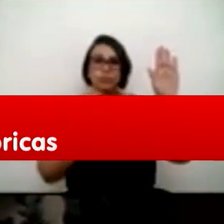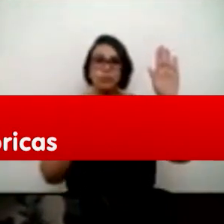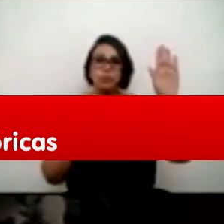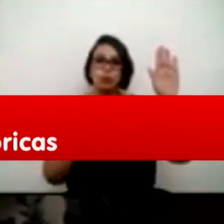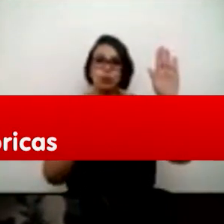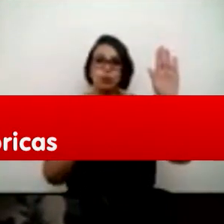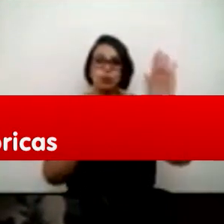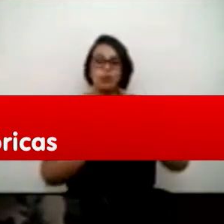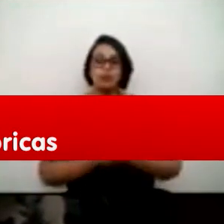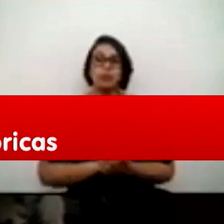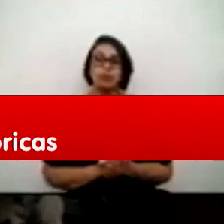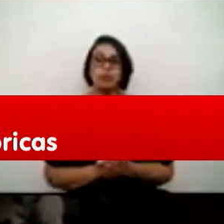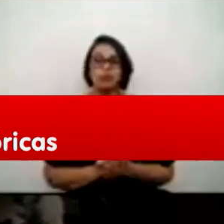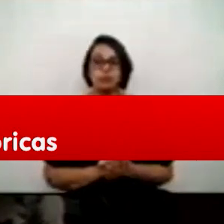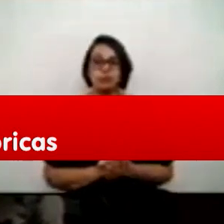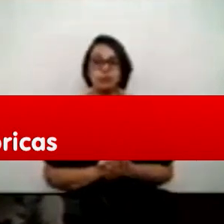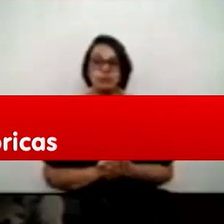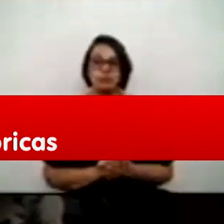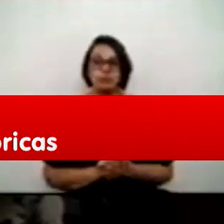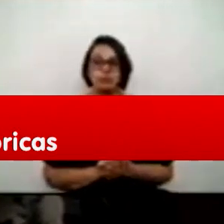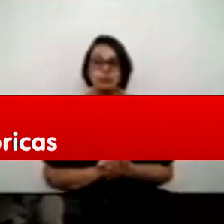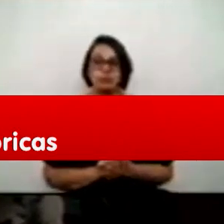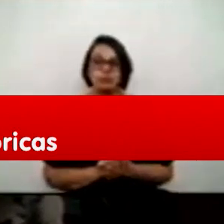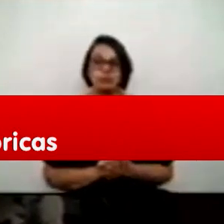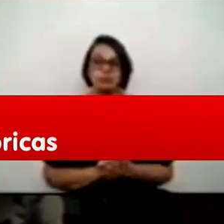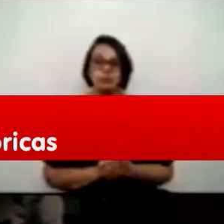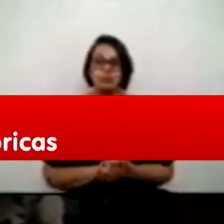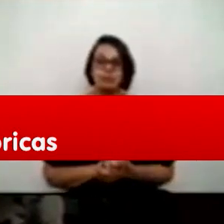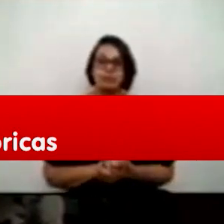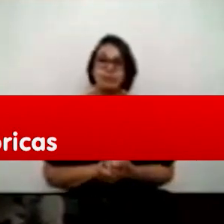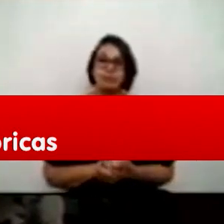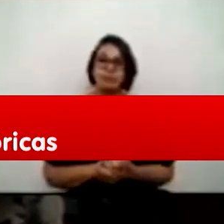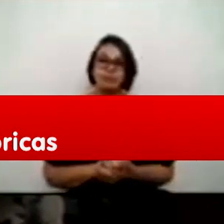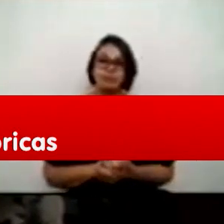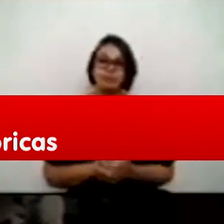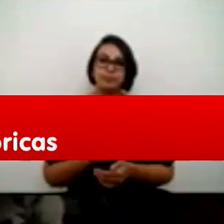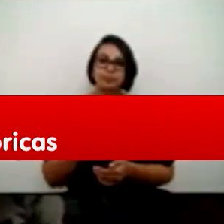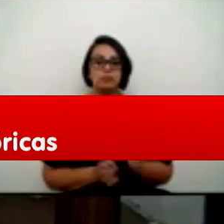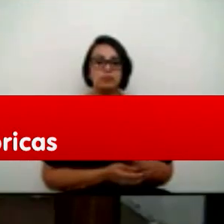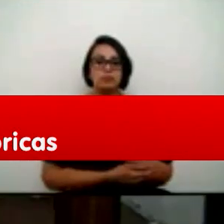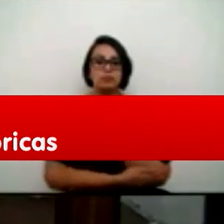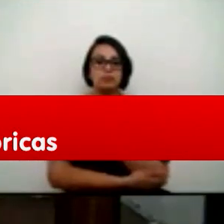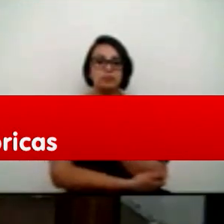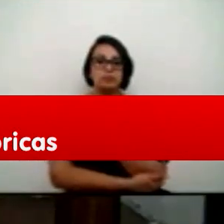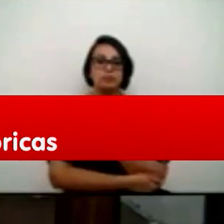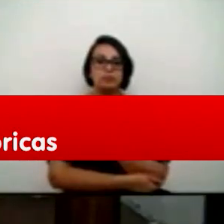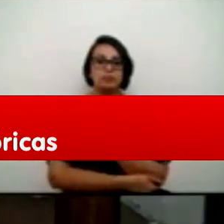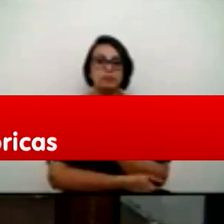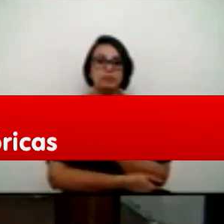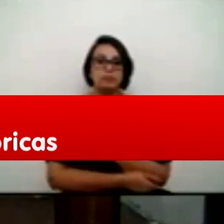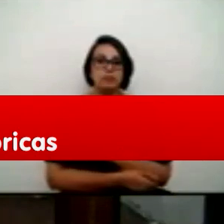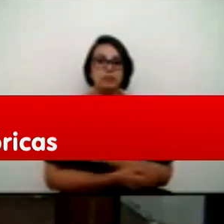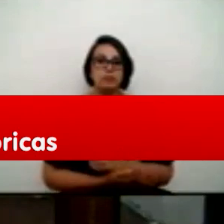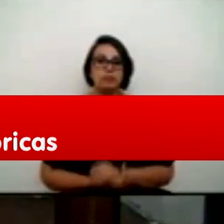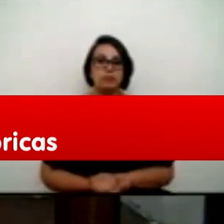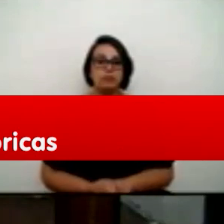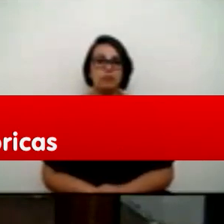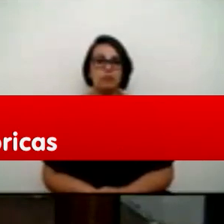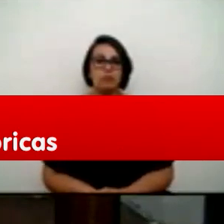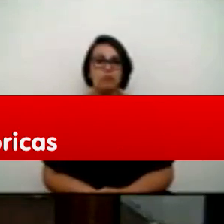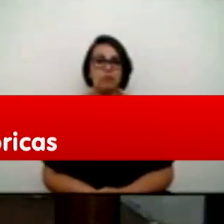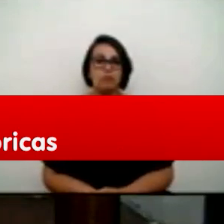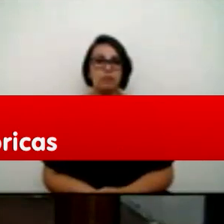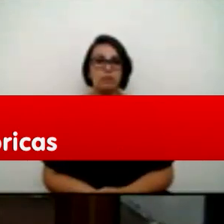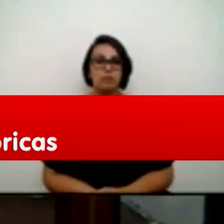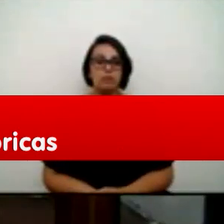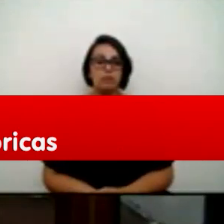a emissão de um laudo técnico contratar empresas qualificadas para realizar o serviço o objetivo é permitir que a população